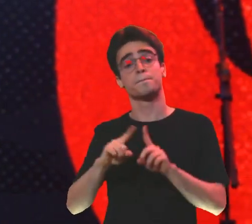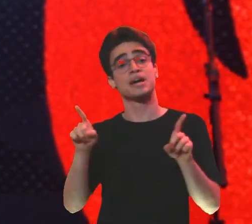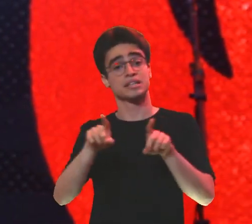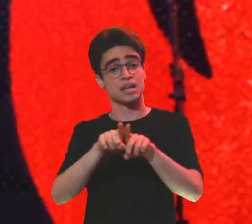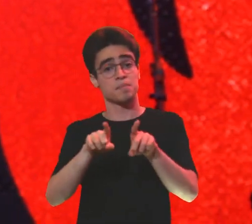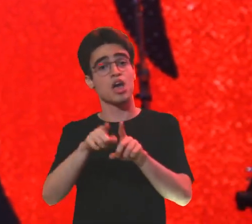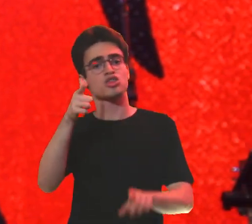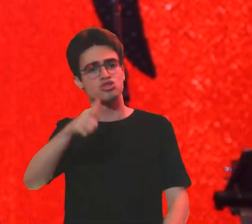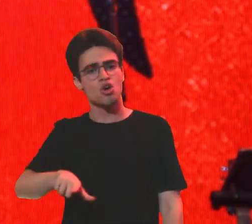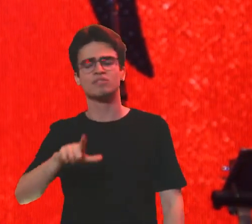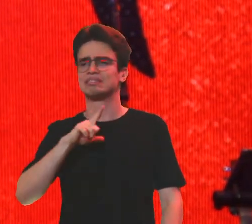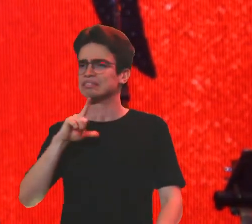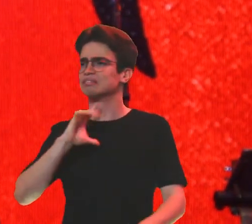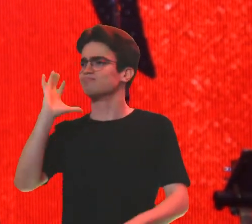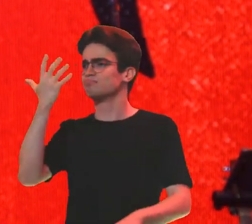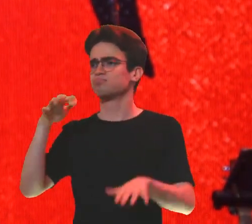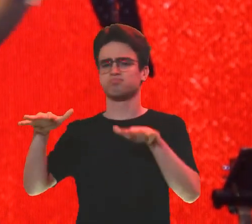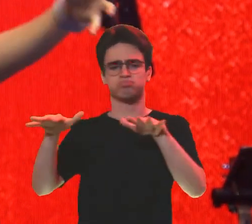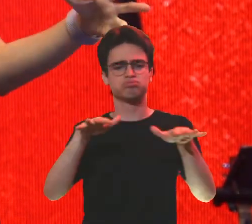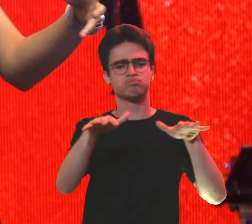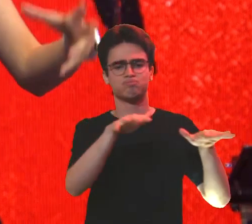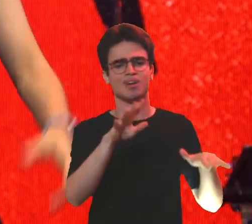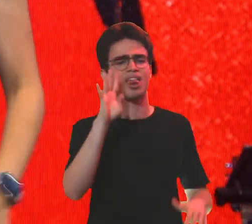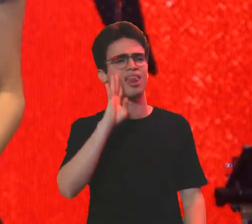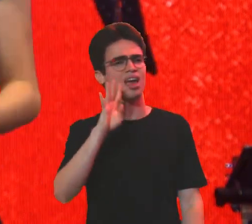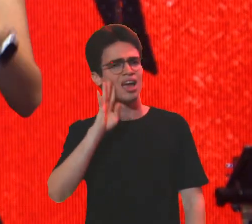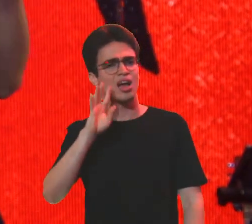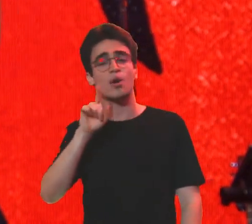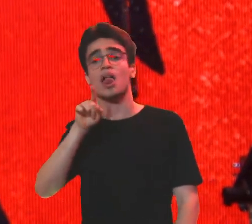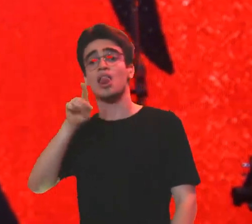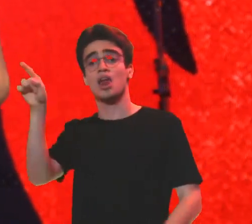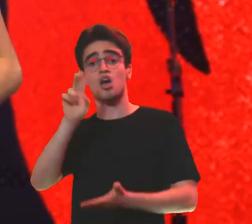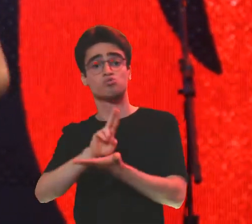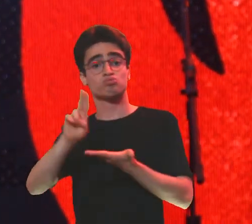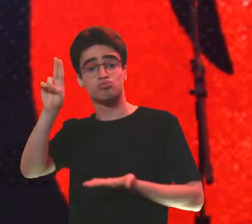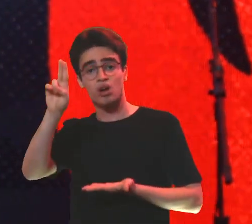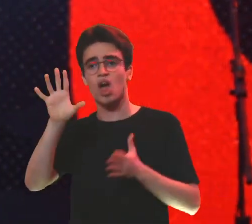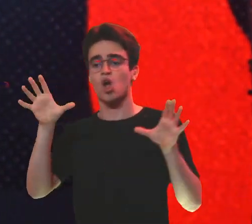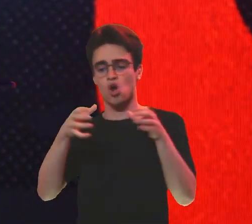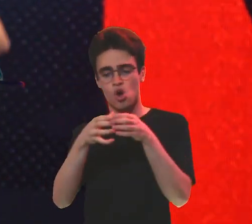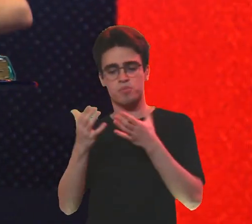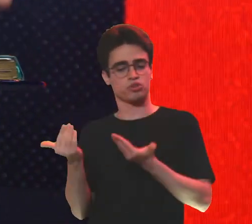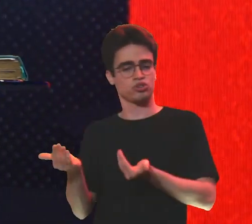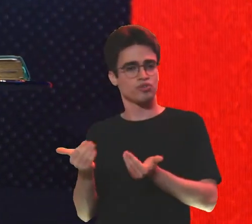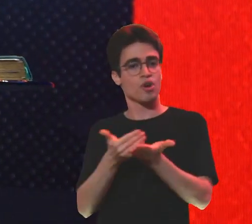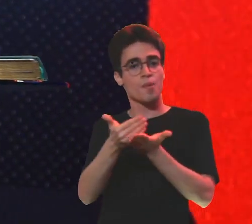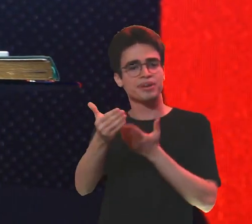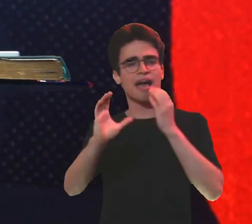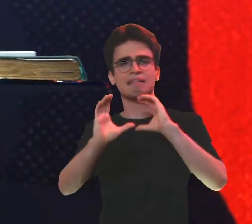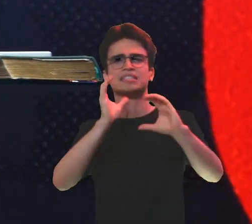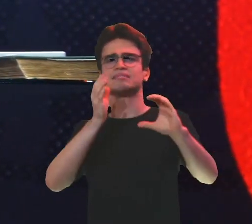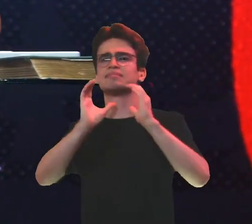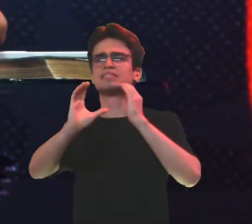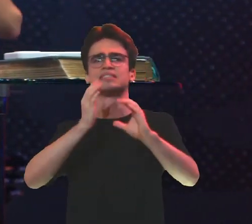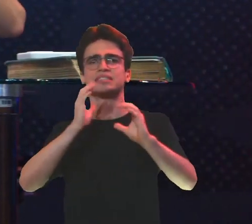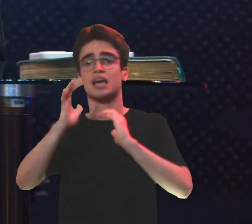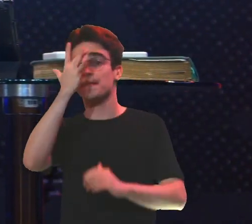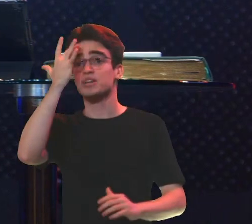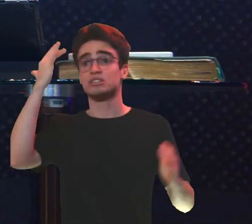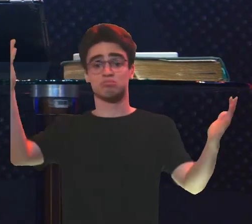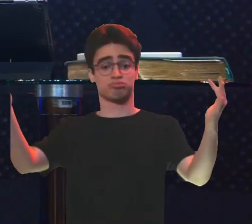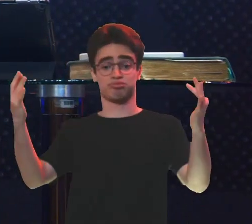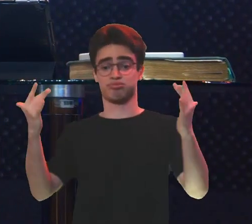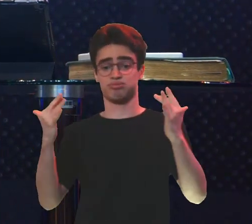um movimento muito legal. Os jovens daquela universidade começaram a cantar na capela, e as pessoas começaram a chegar, e